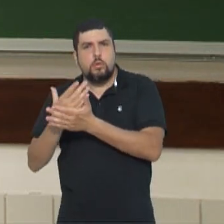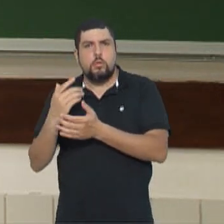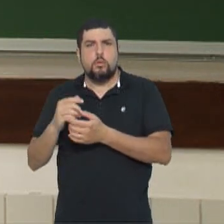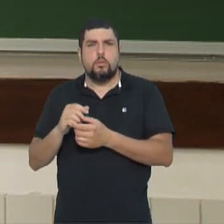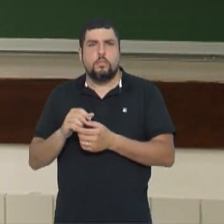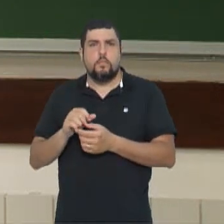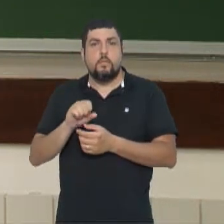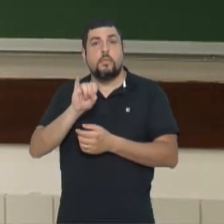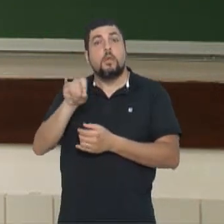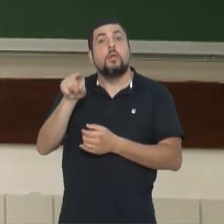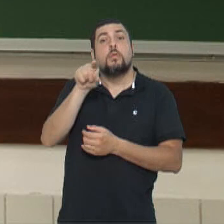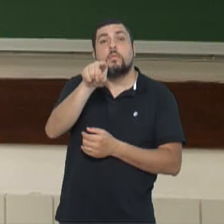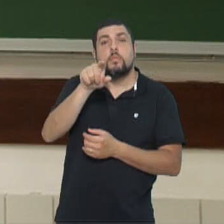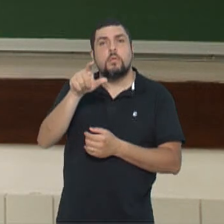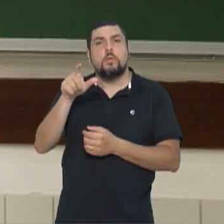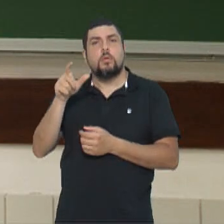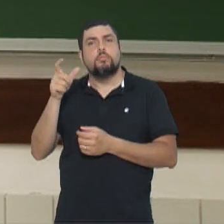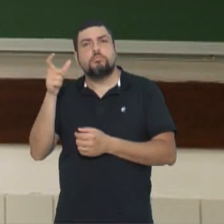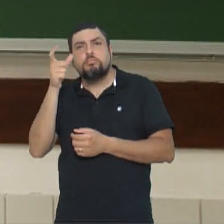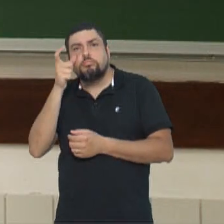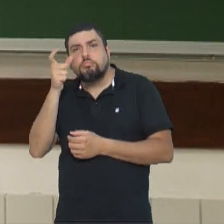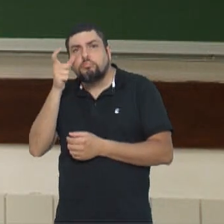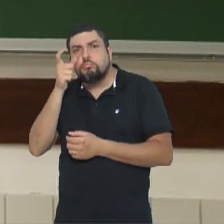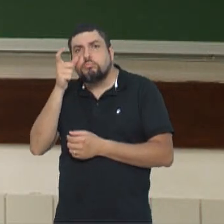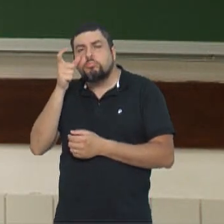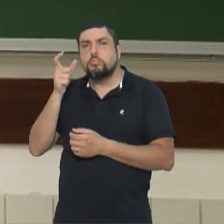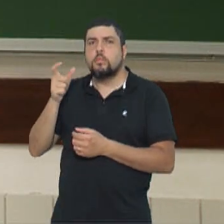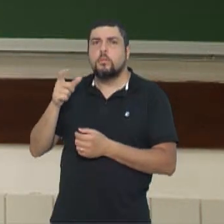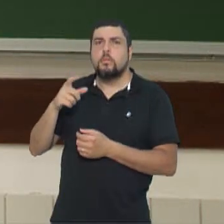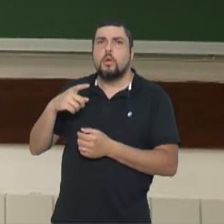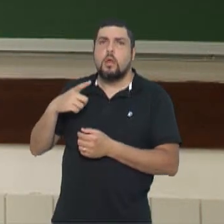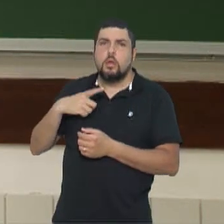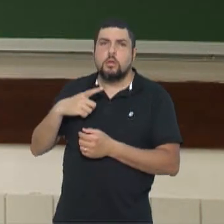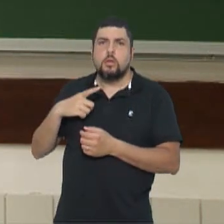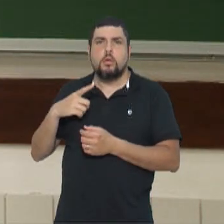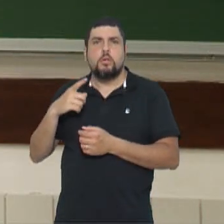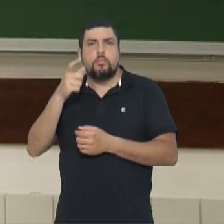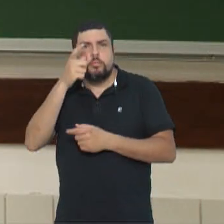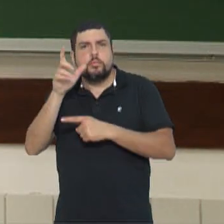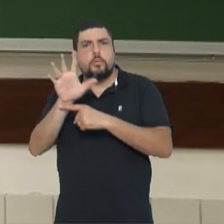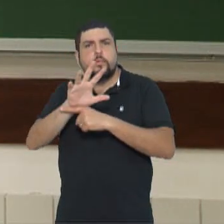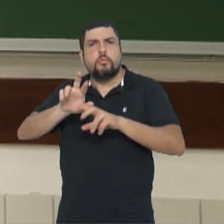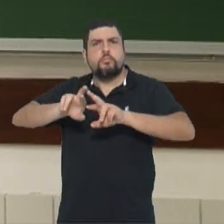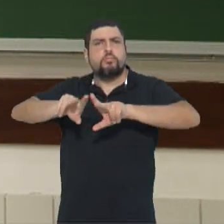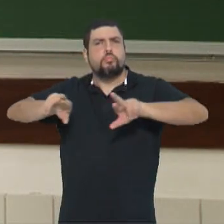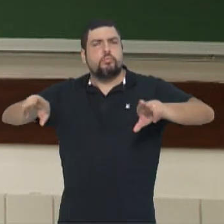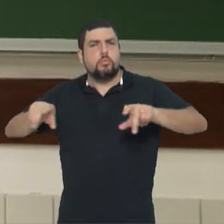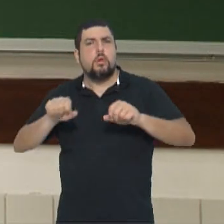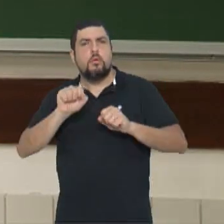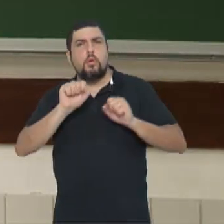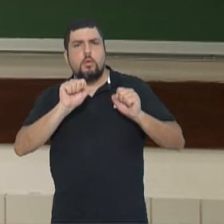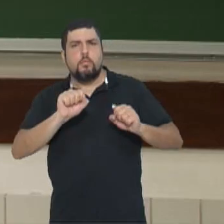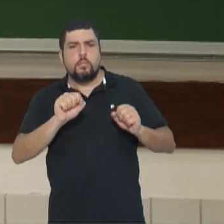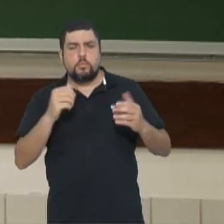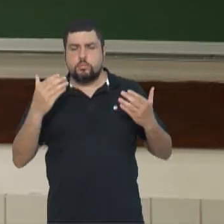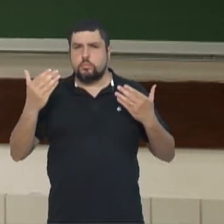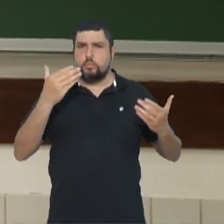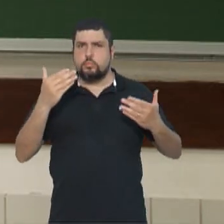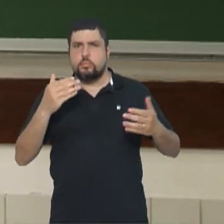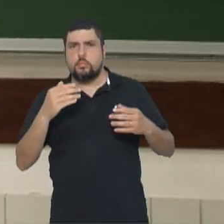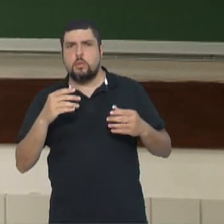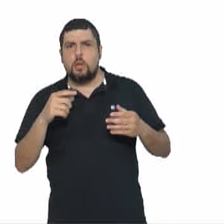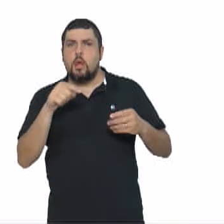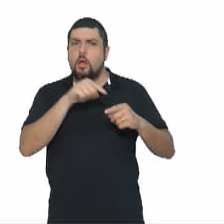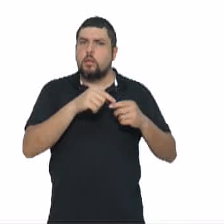um espectador, se você é alguém um pouquinho mais aí, com um pouco mais de repertório, você pode trazer algo a mais. Como, professora?